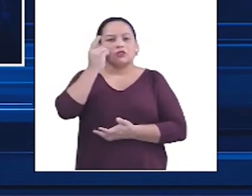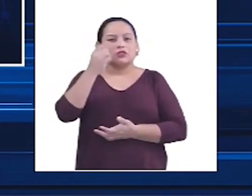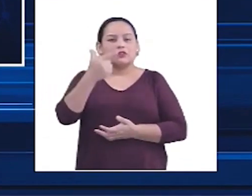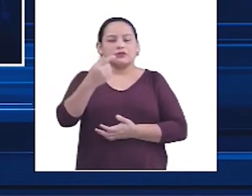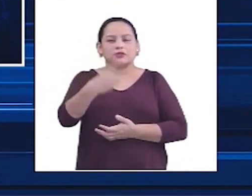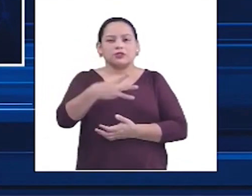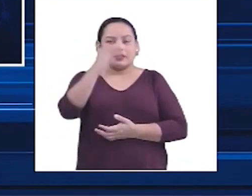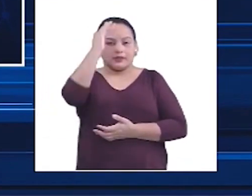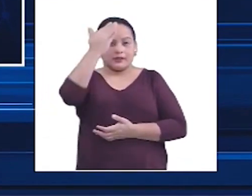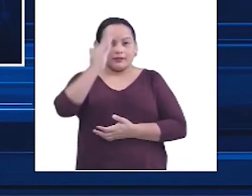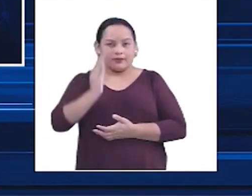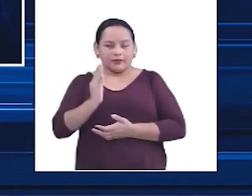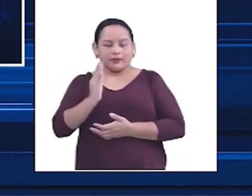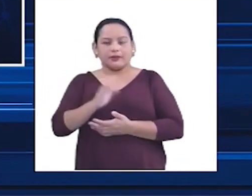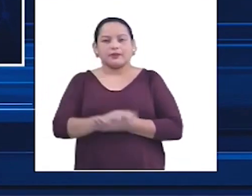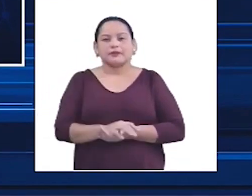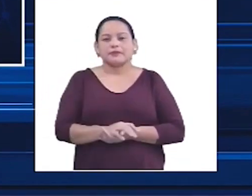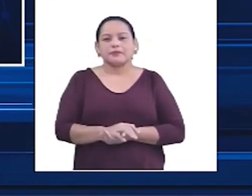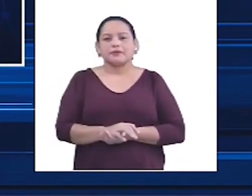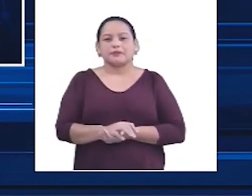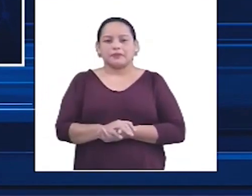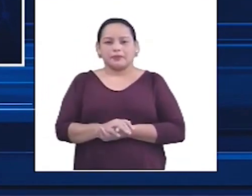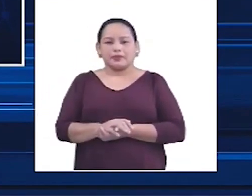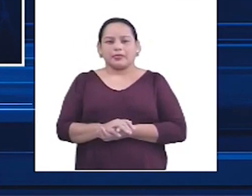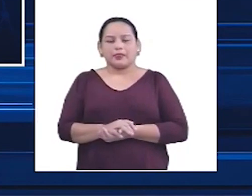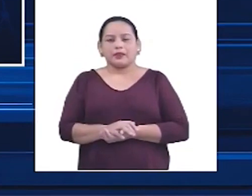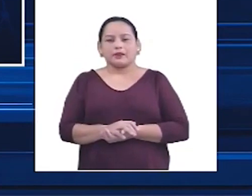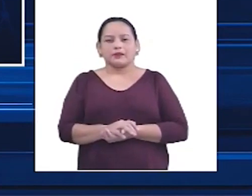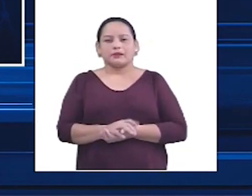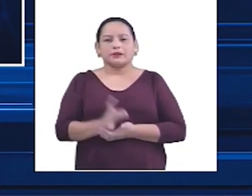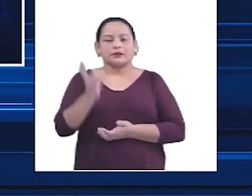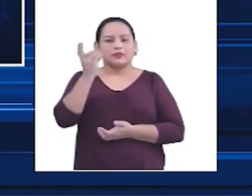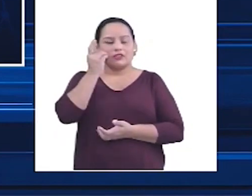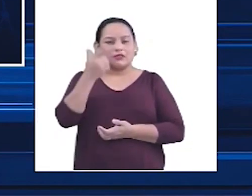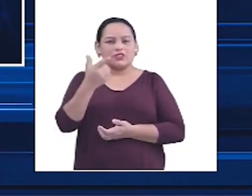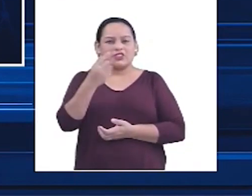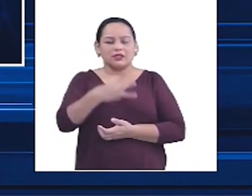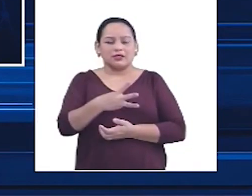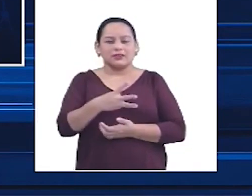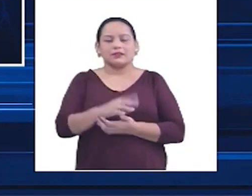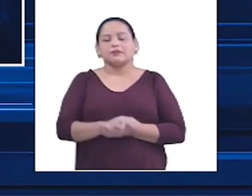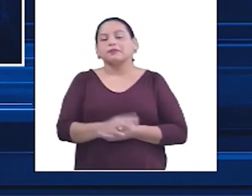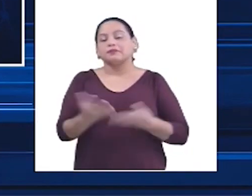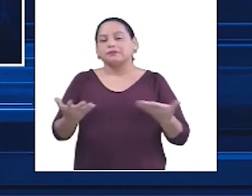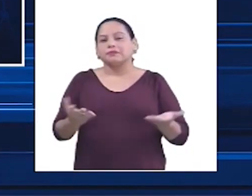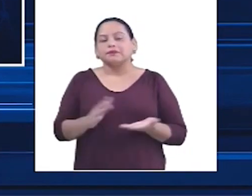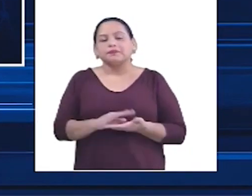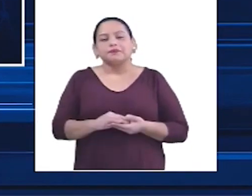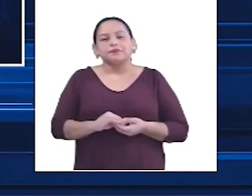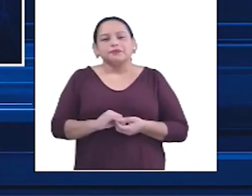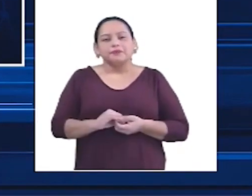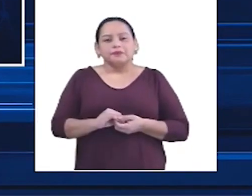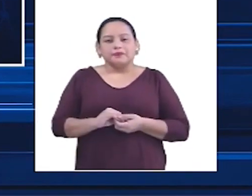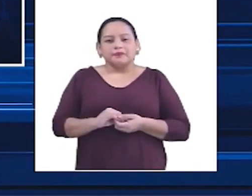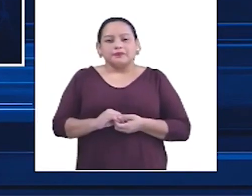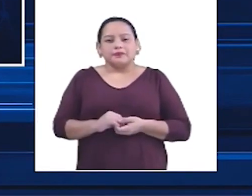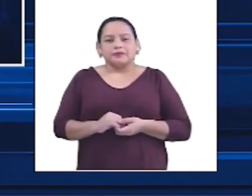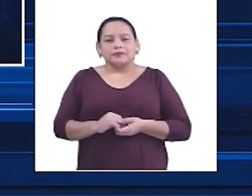de fevereiro. 23rd, né? 23 aí, de fevereiro.